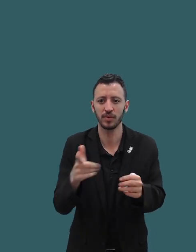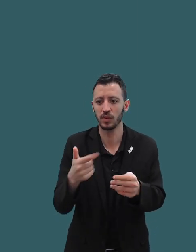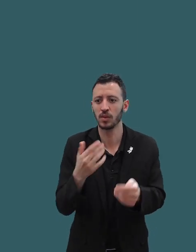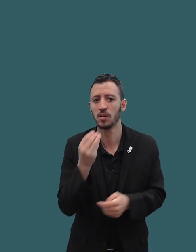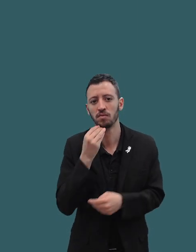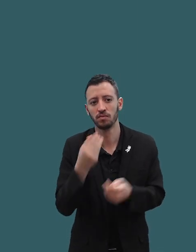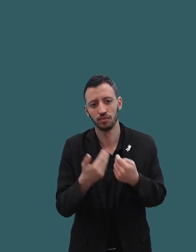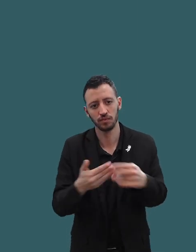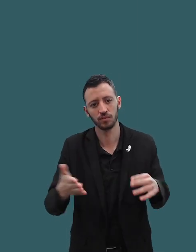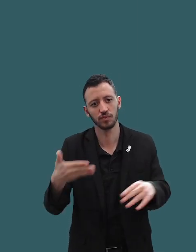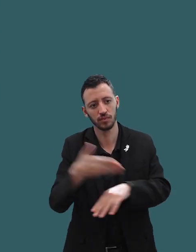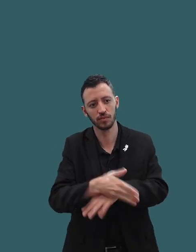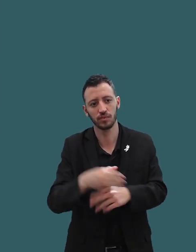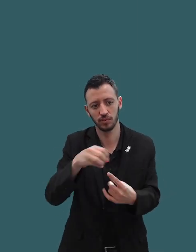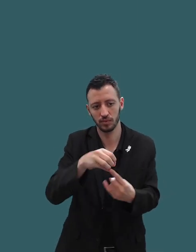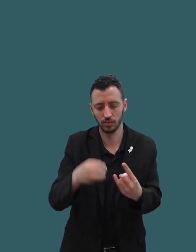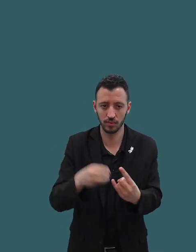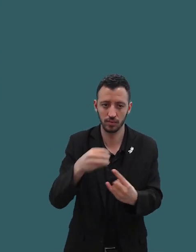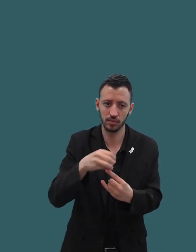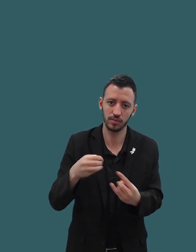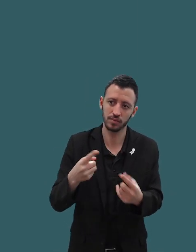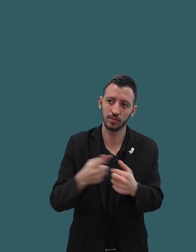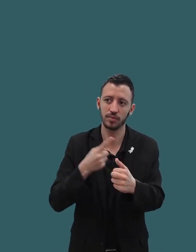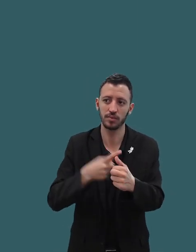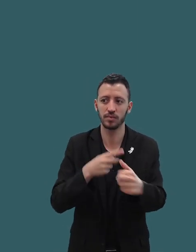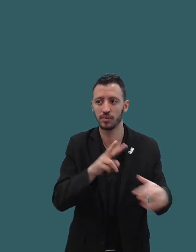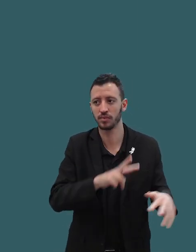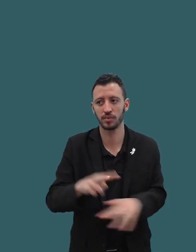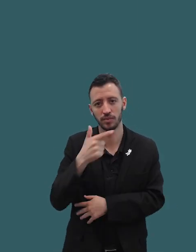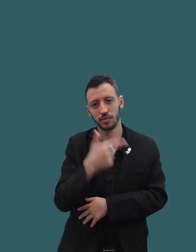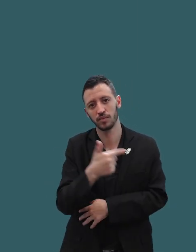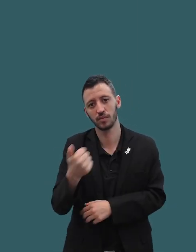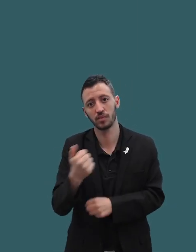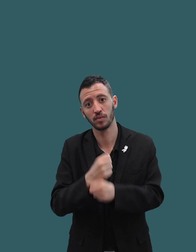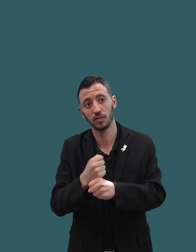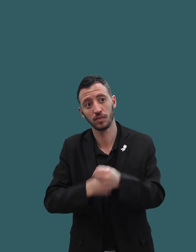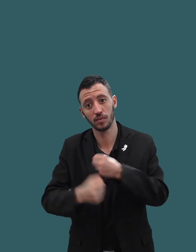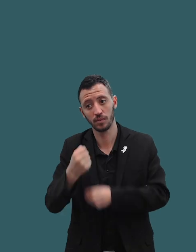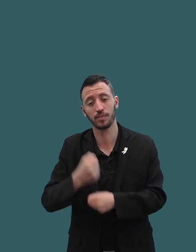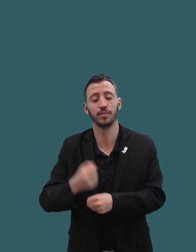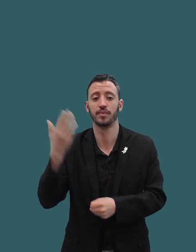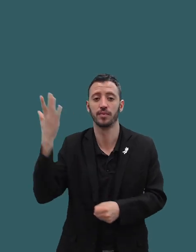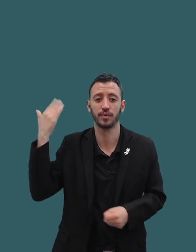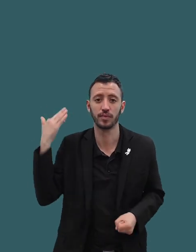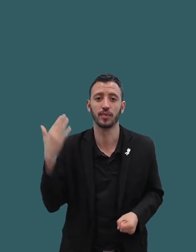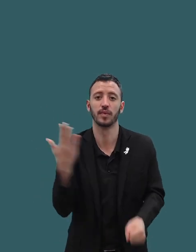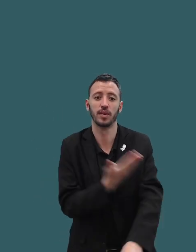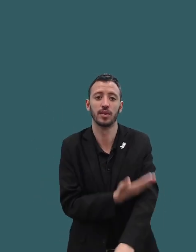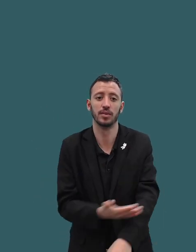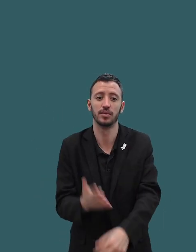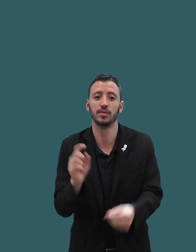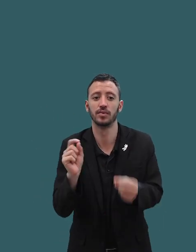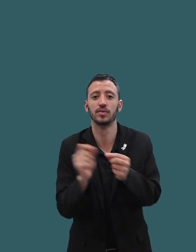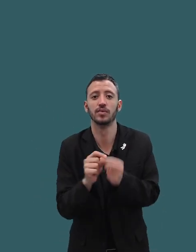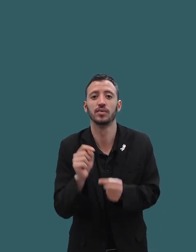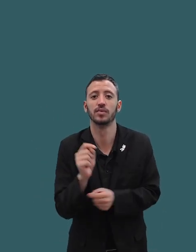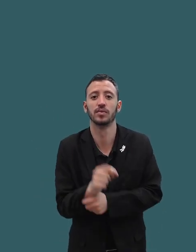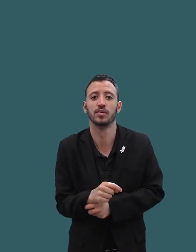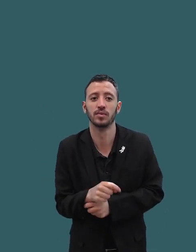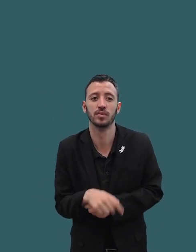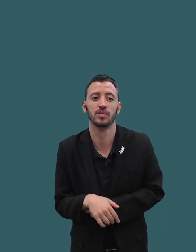Abertas na Fiocruz, indo primeira semana, 21 anos atrás, praticamente, e isso